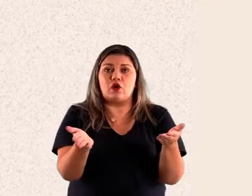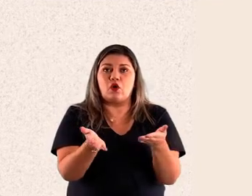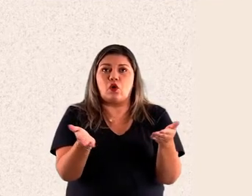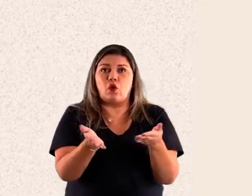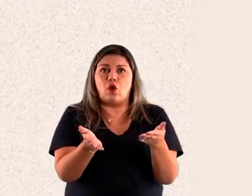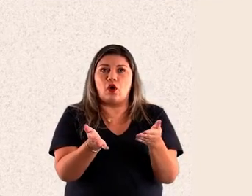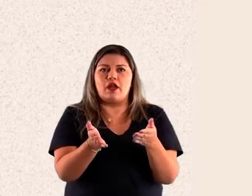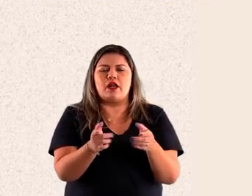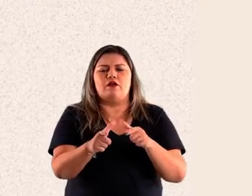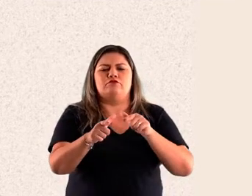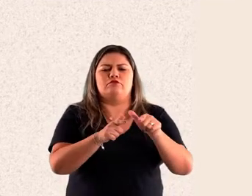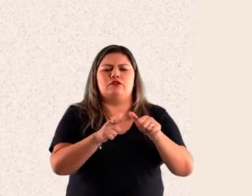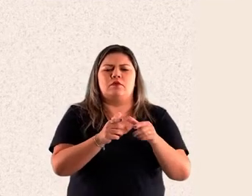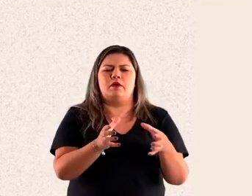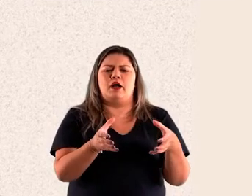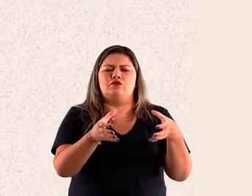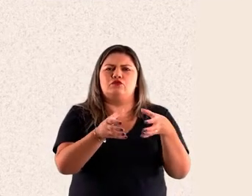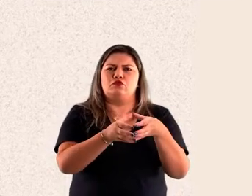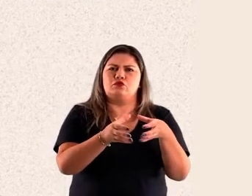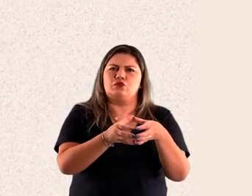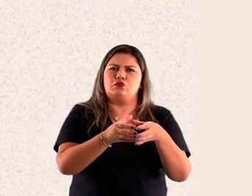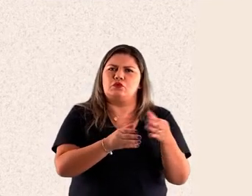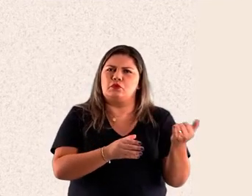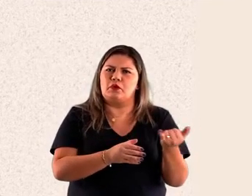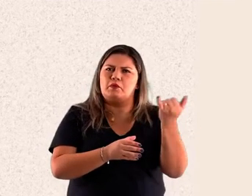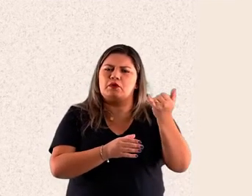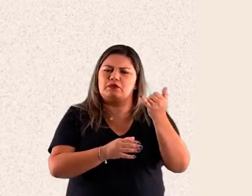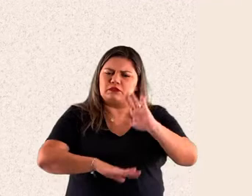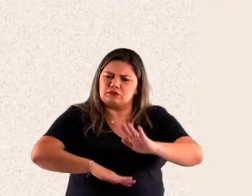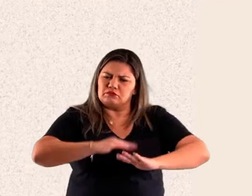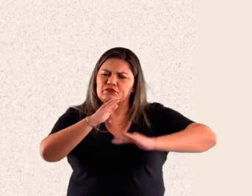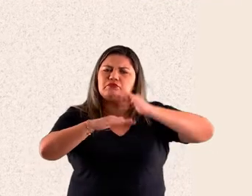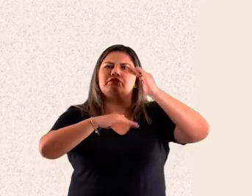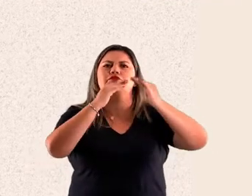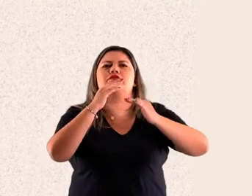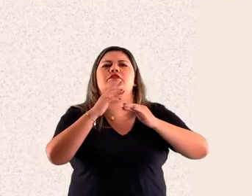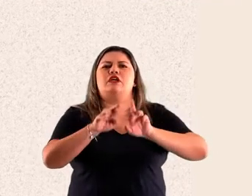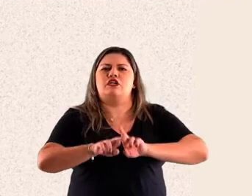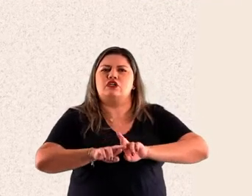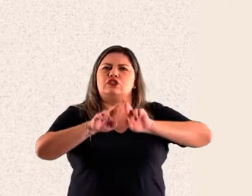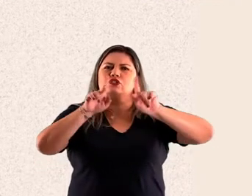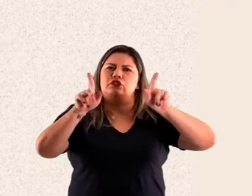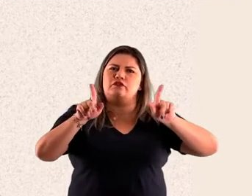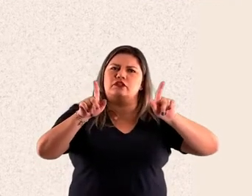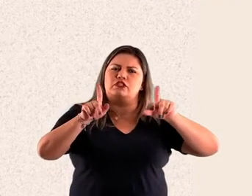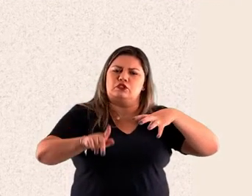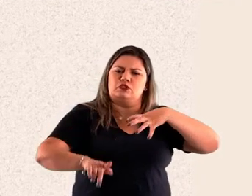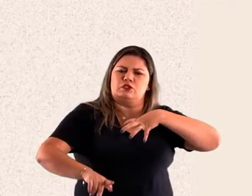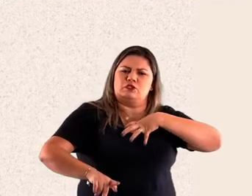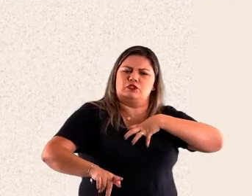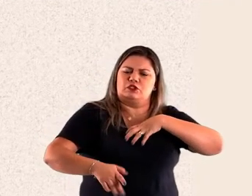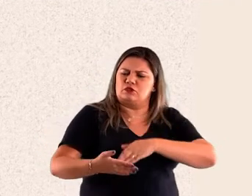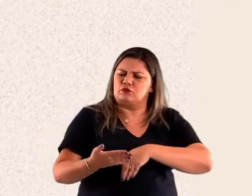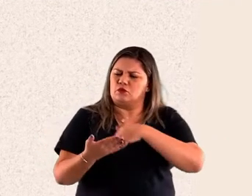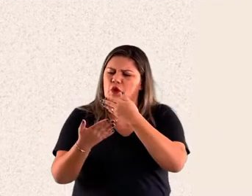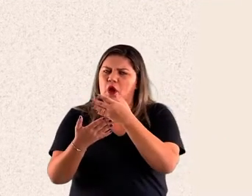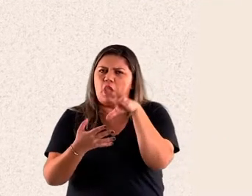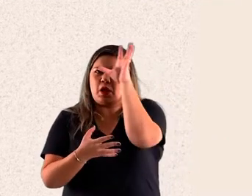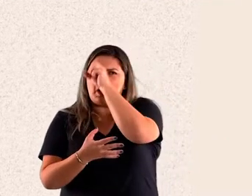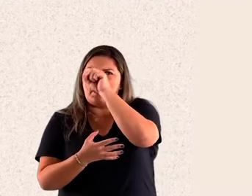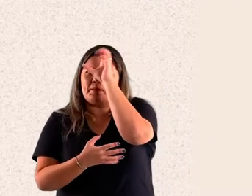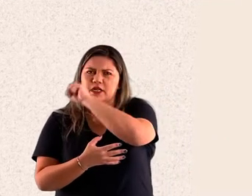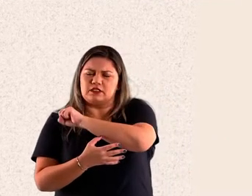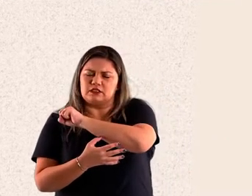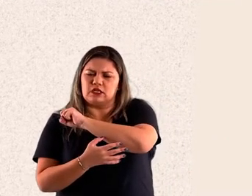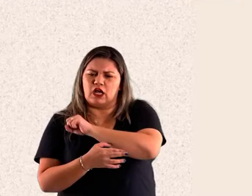do trabalho coletivo da importância para a evolução essa diferença entre instinto e aprendizagem o ser humano a